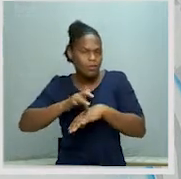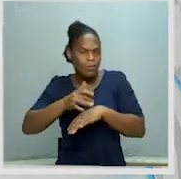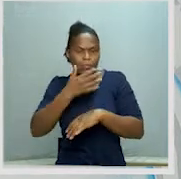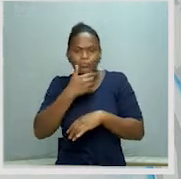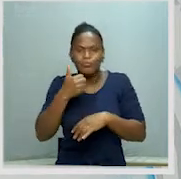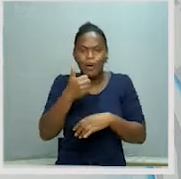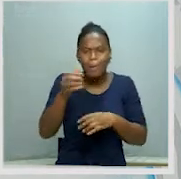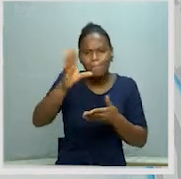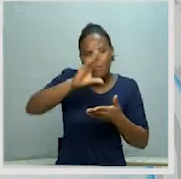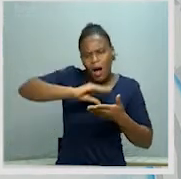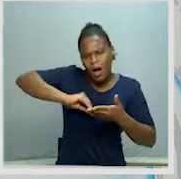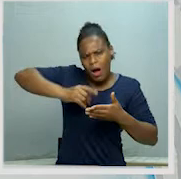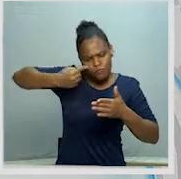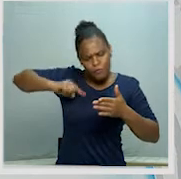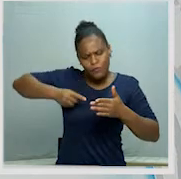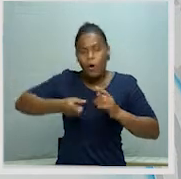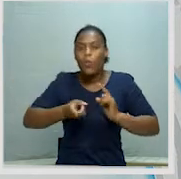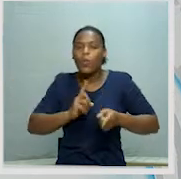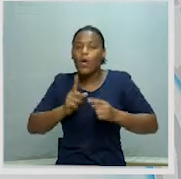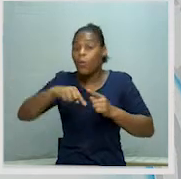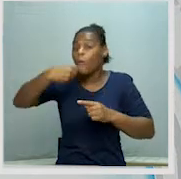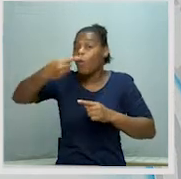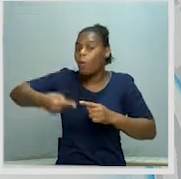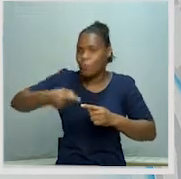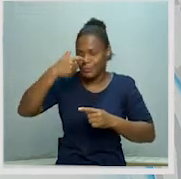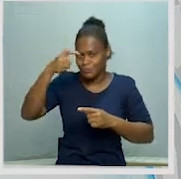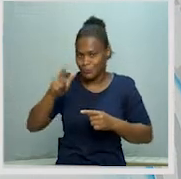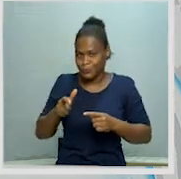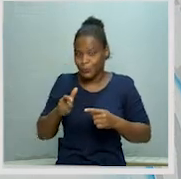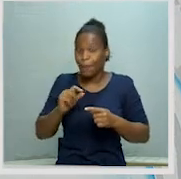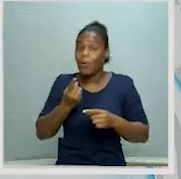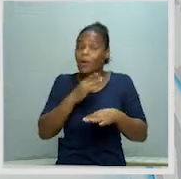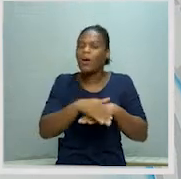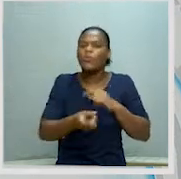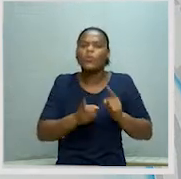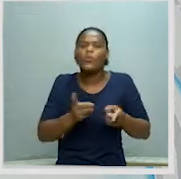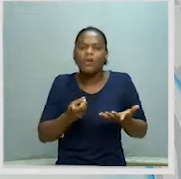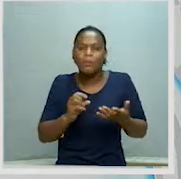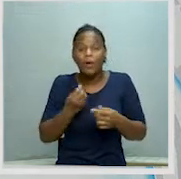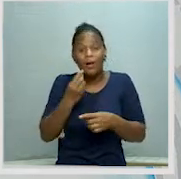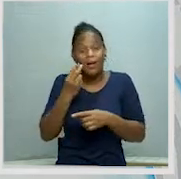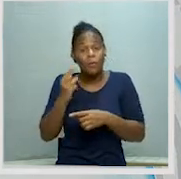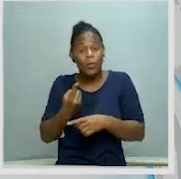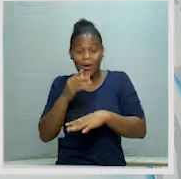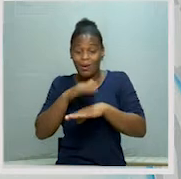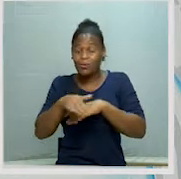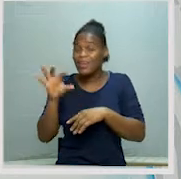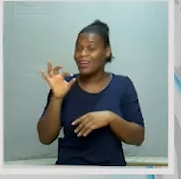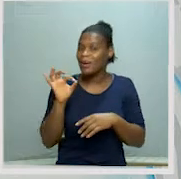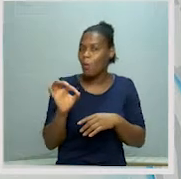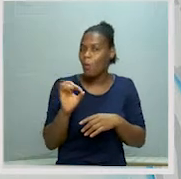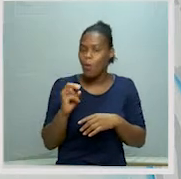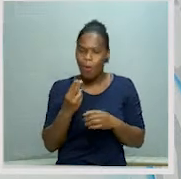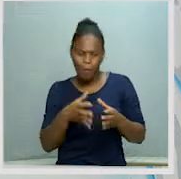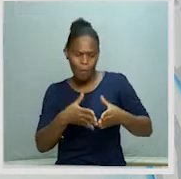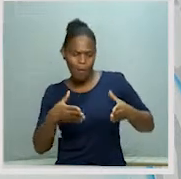estética bem mais apurada do que outras. Por causa de quê? Por causa do seu grau ou